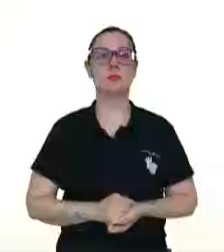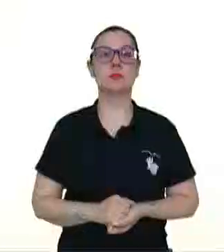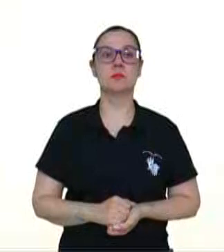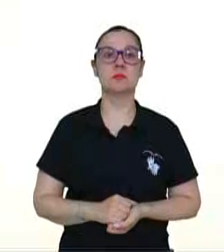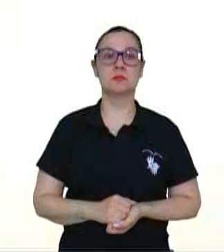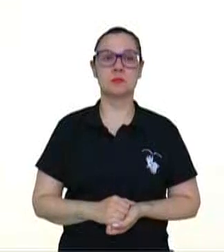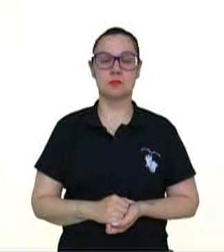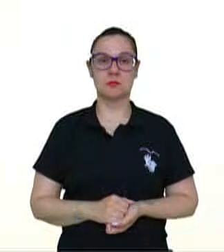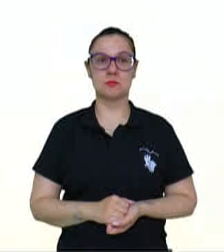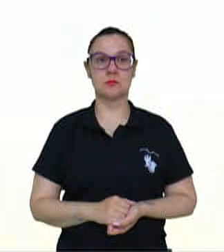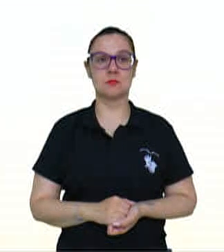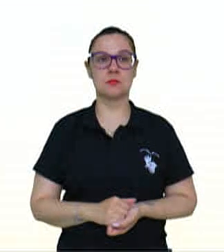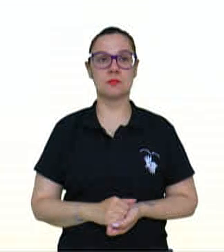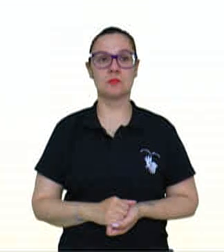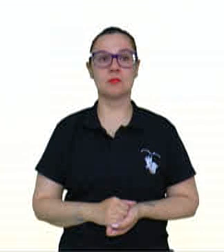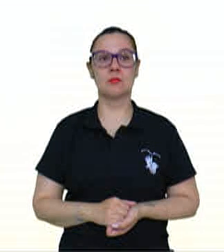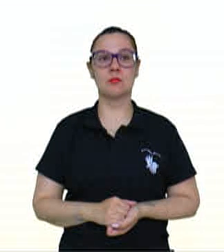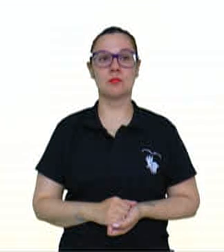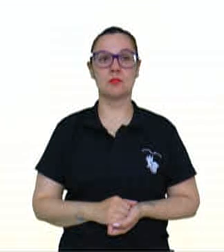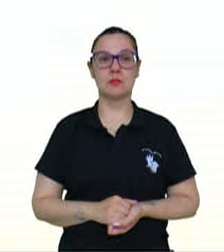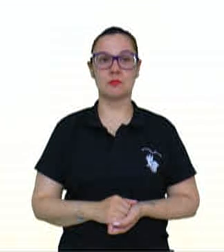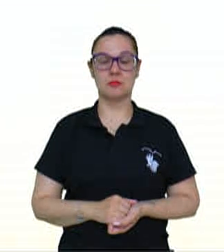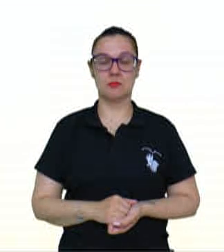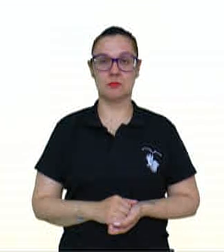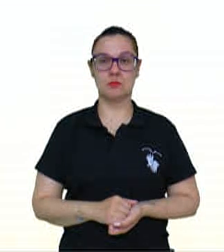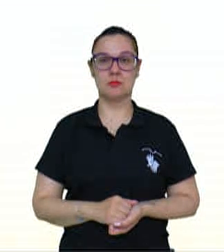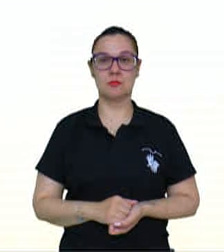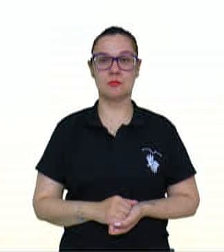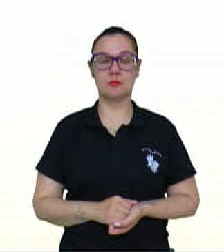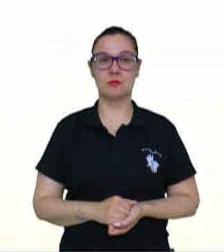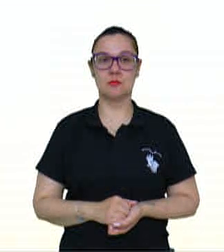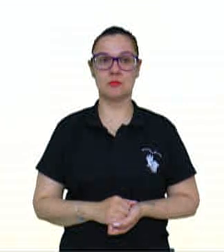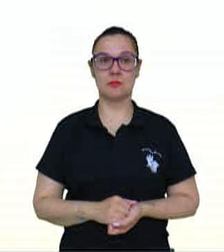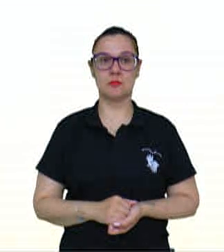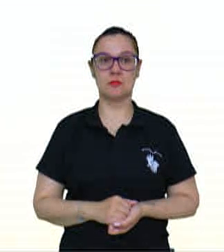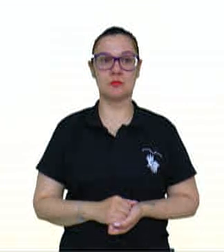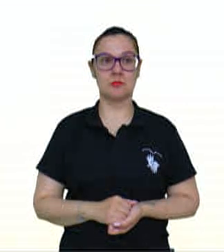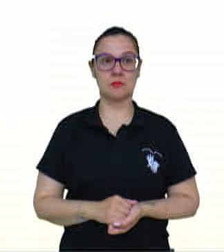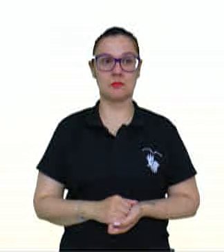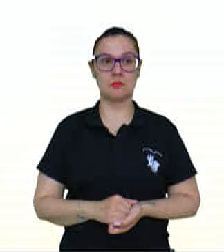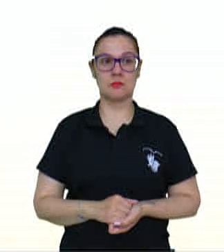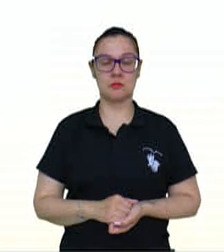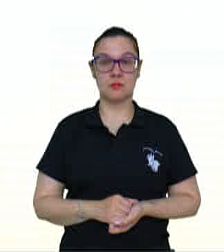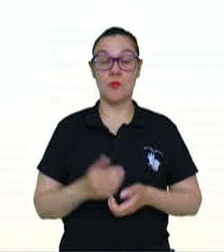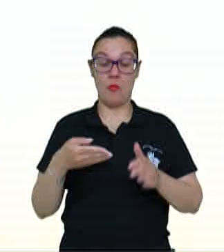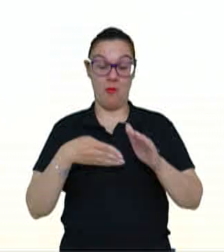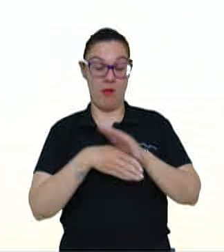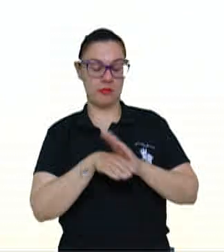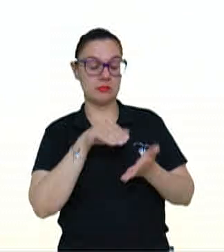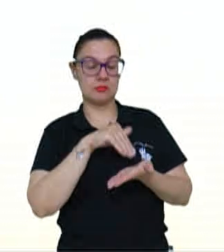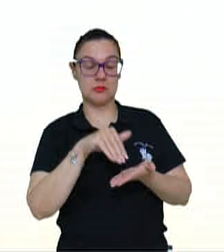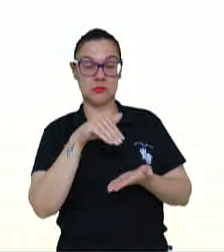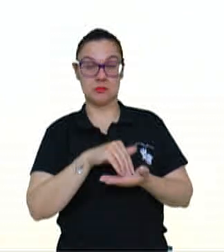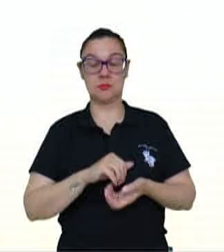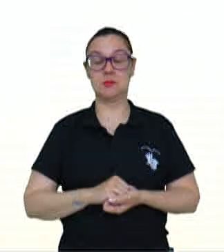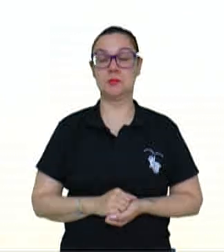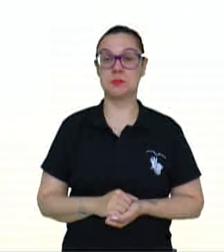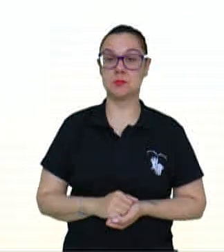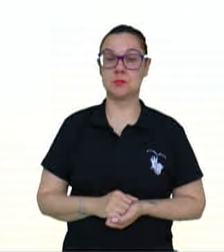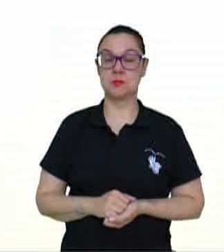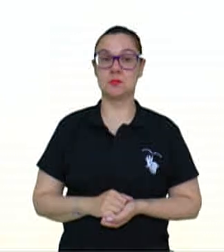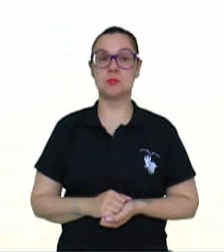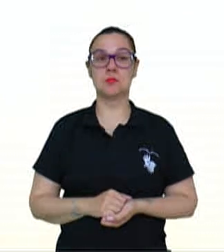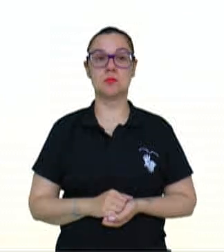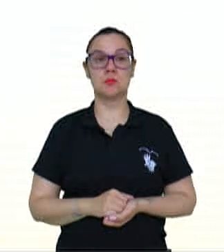primeiro, uno de los personajes entra en la oficina con sus escritos. Então, ele entra no escritório. Luego, el